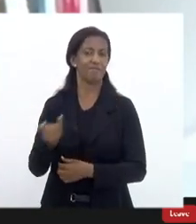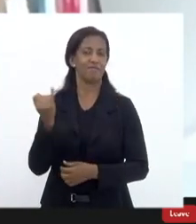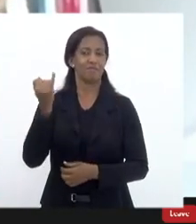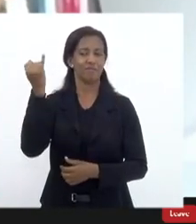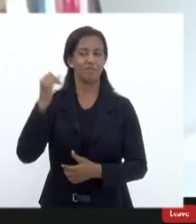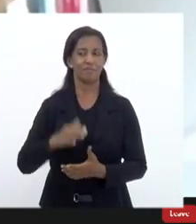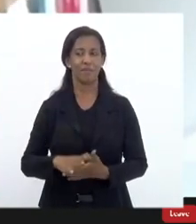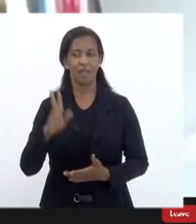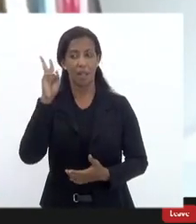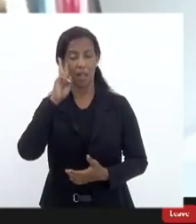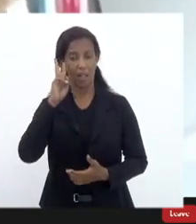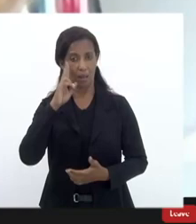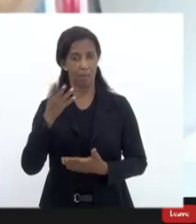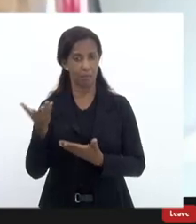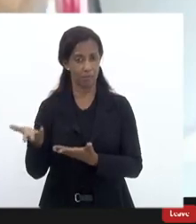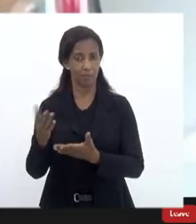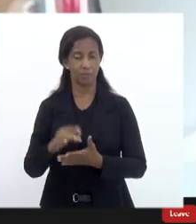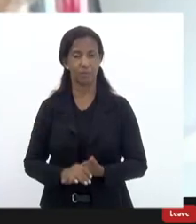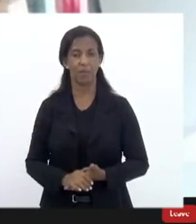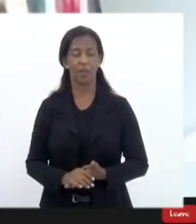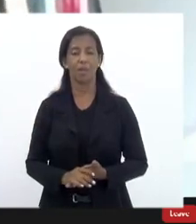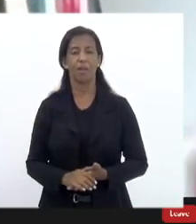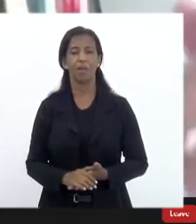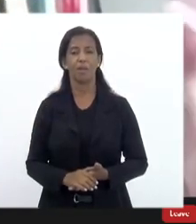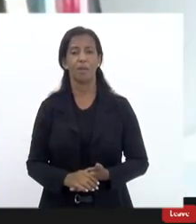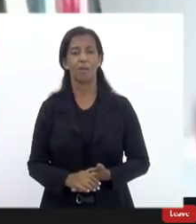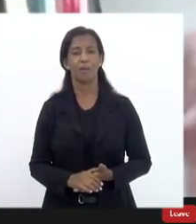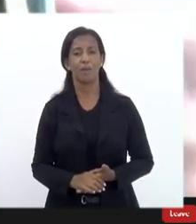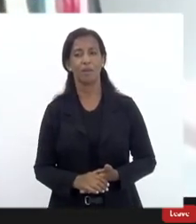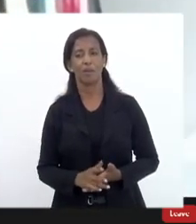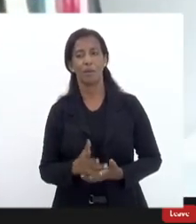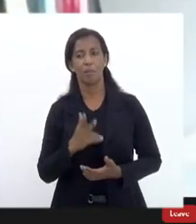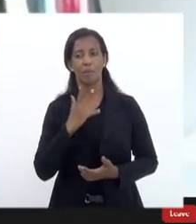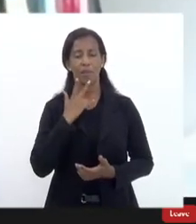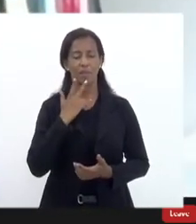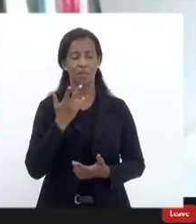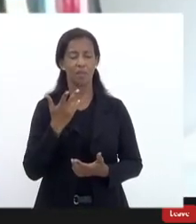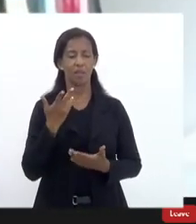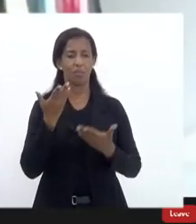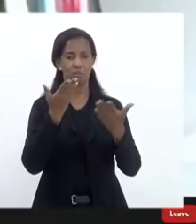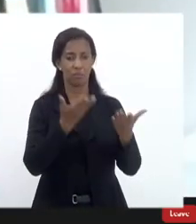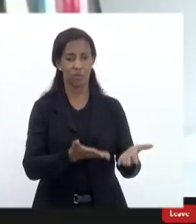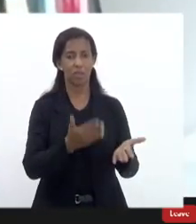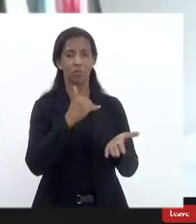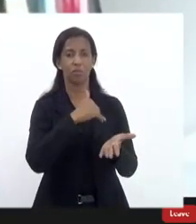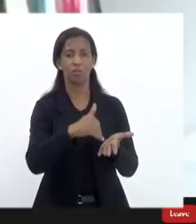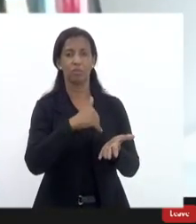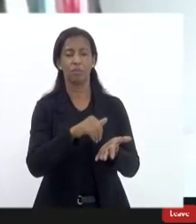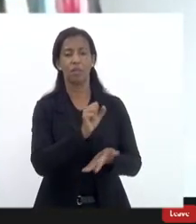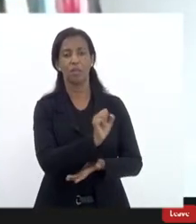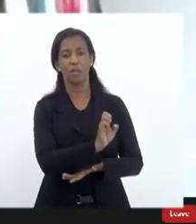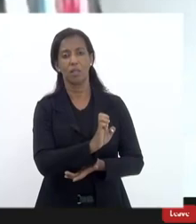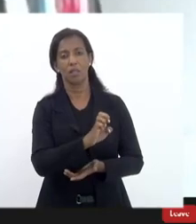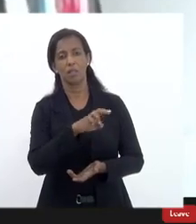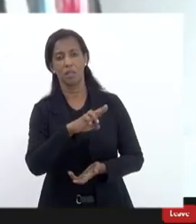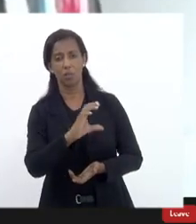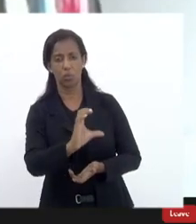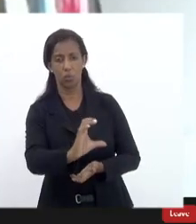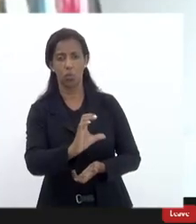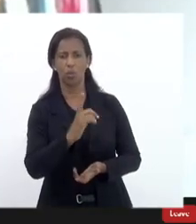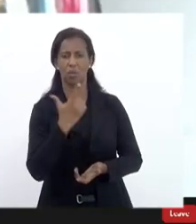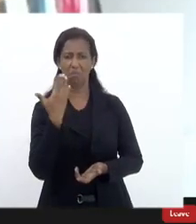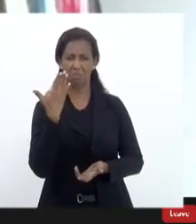importantíssima, lembrando disso, mas eu deixo, né, para a Secretaria de Educação, que tem